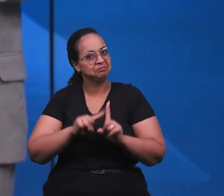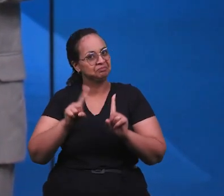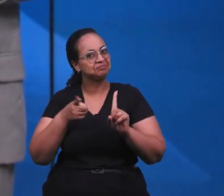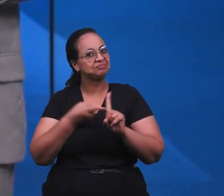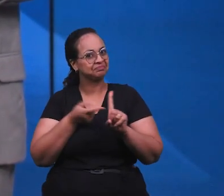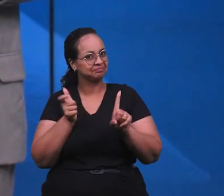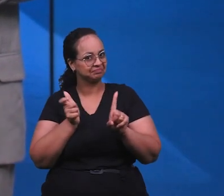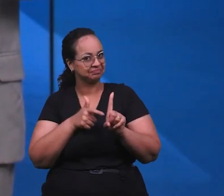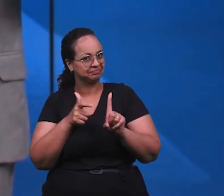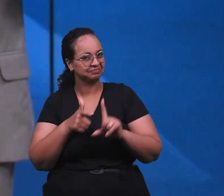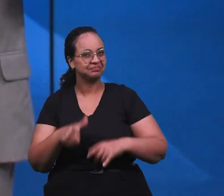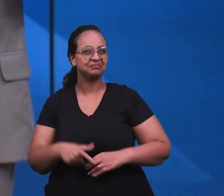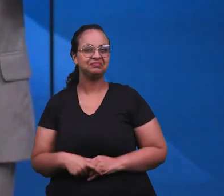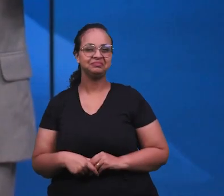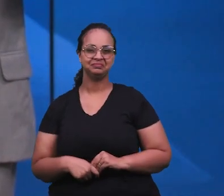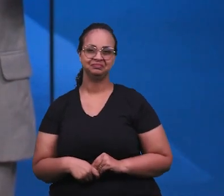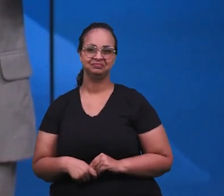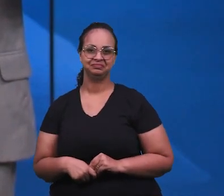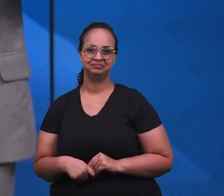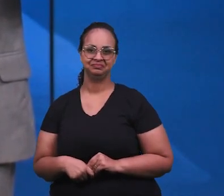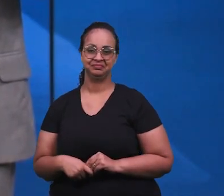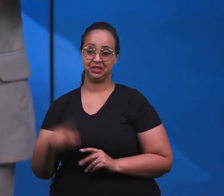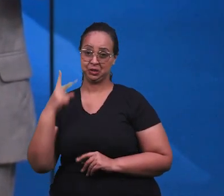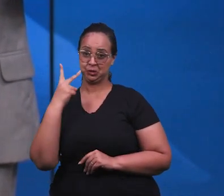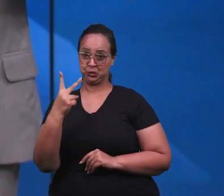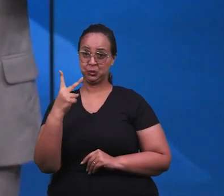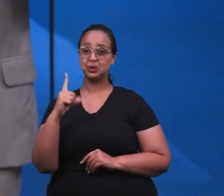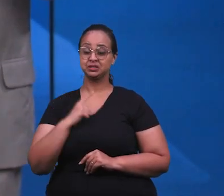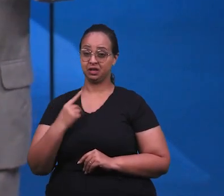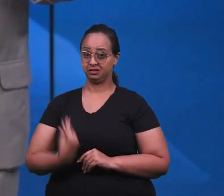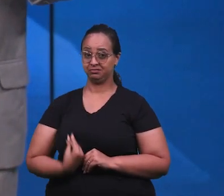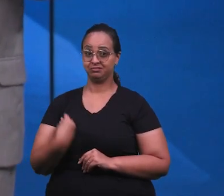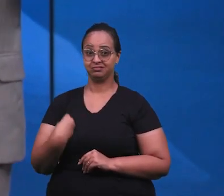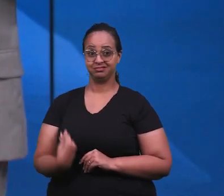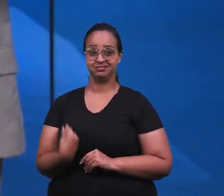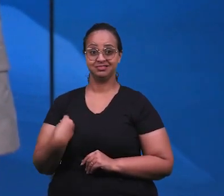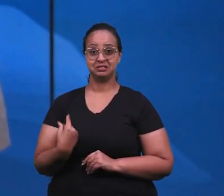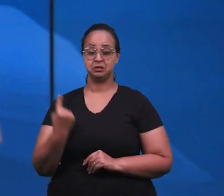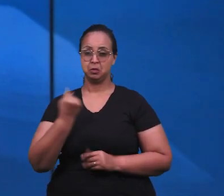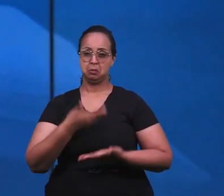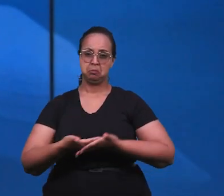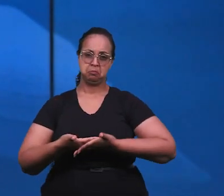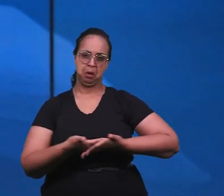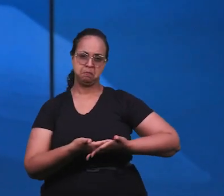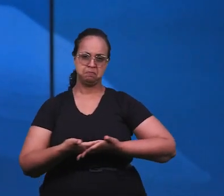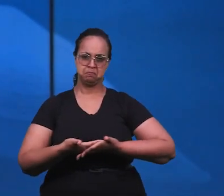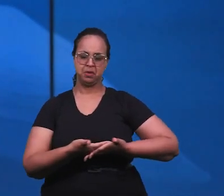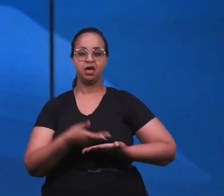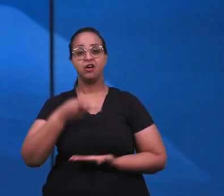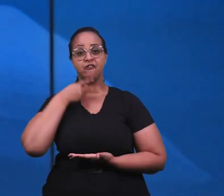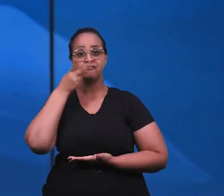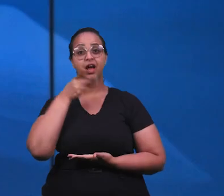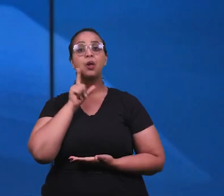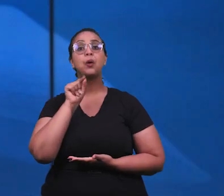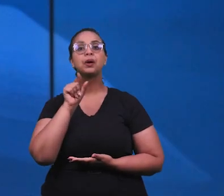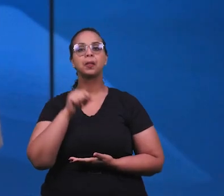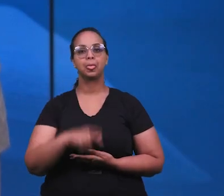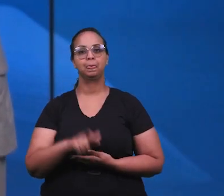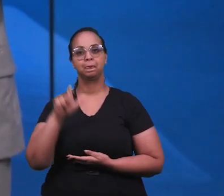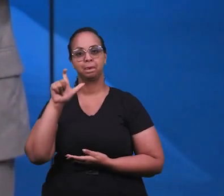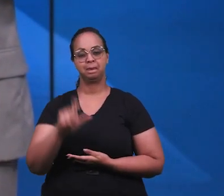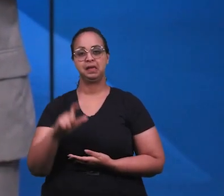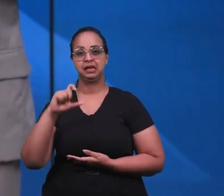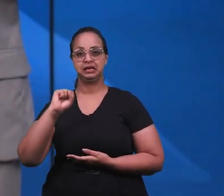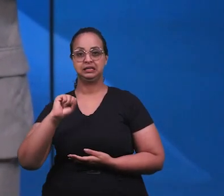irmãs gestantes. E nós vamos ter então aqui duas participações. O primeiro bebê que vai falar é o